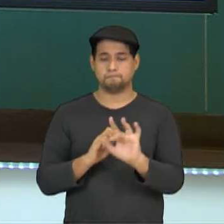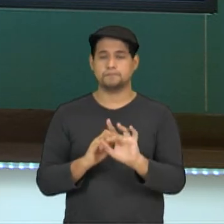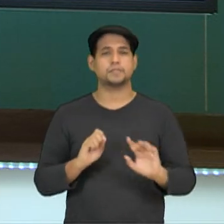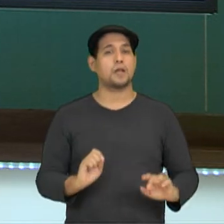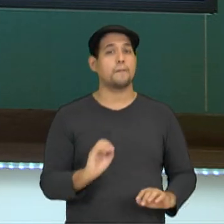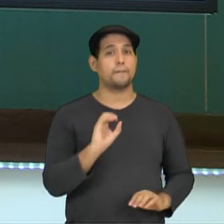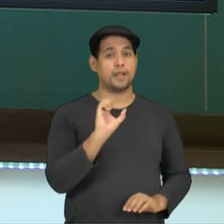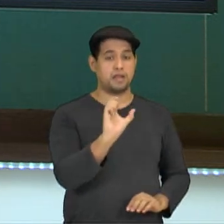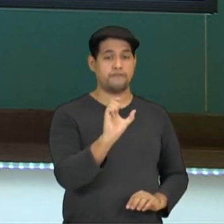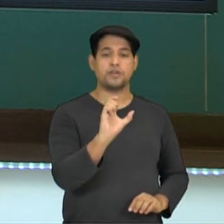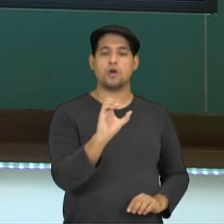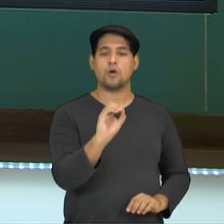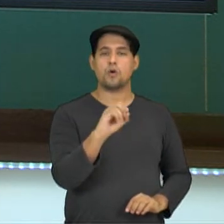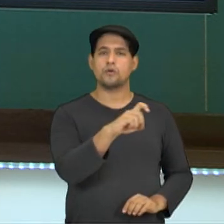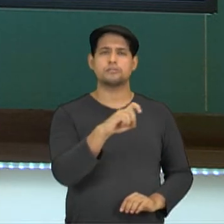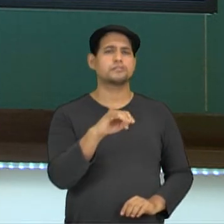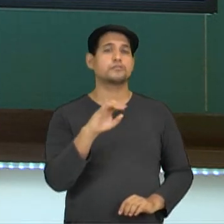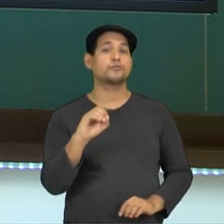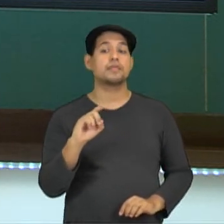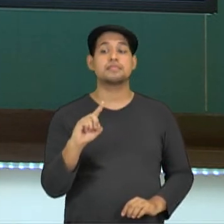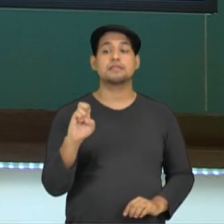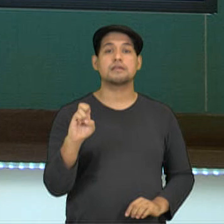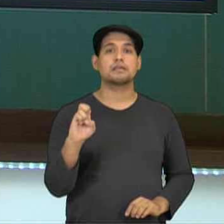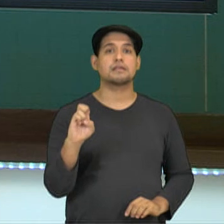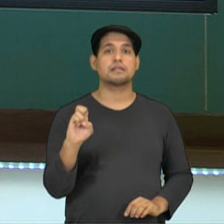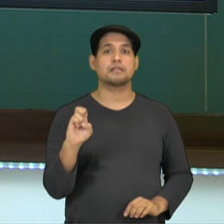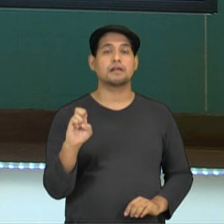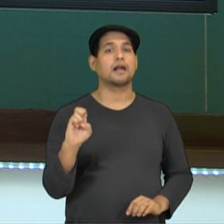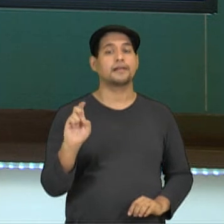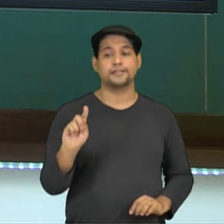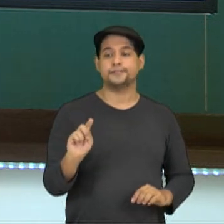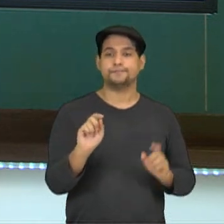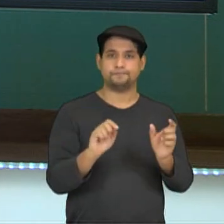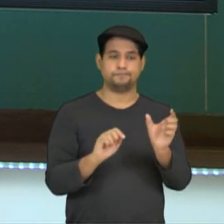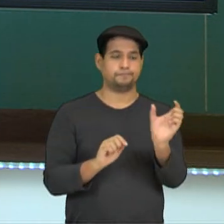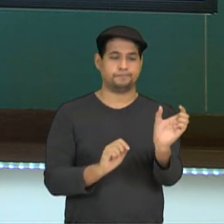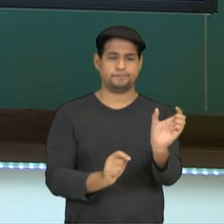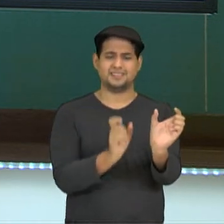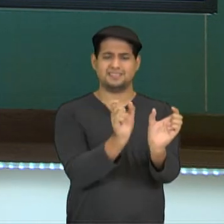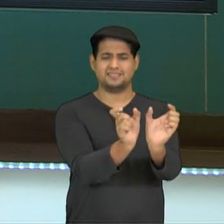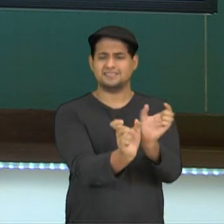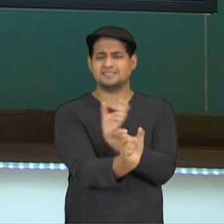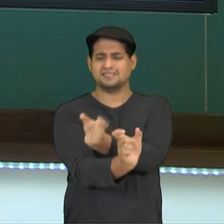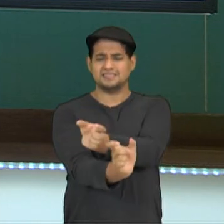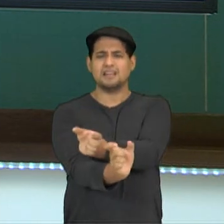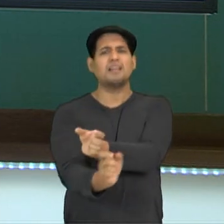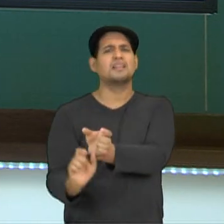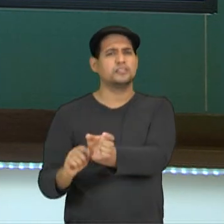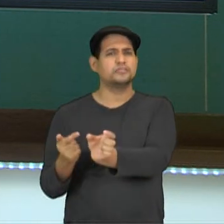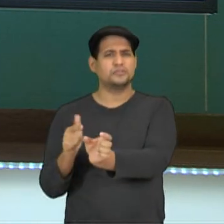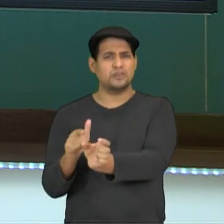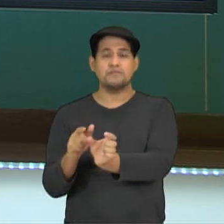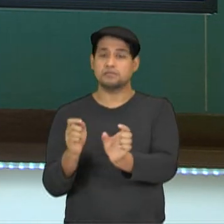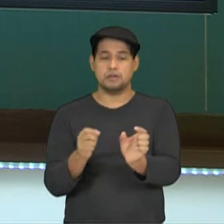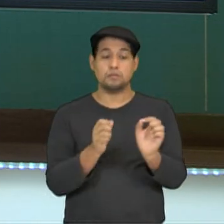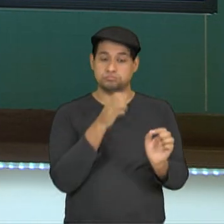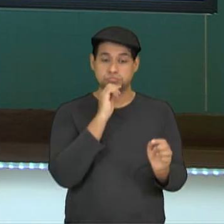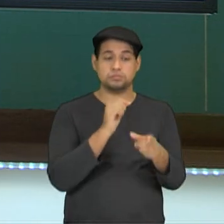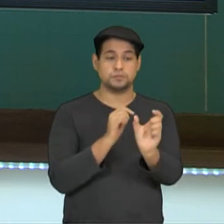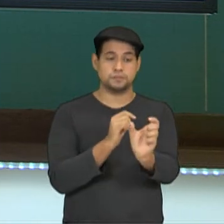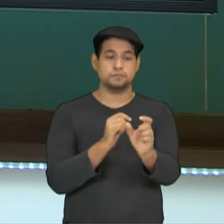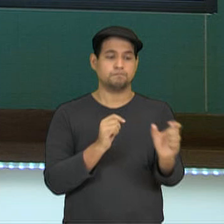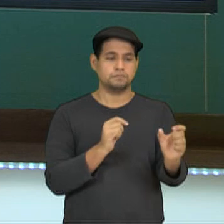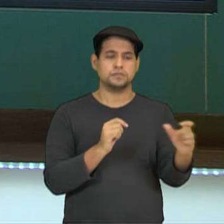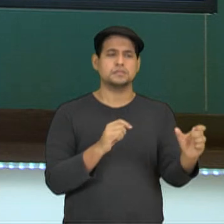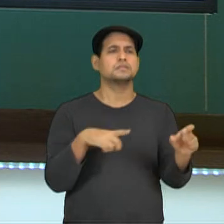palavra óxido, de, e aí vem outro prefixo, mas de novo o prefixo esse prefixo que